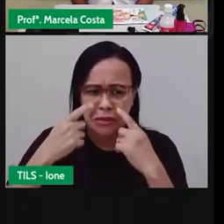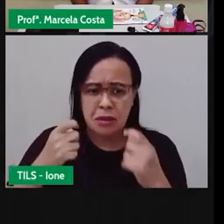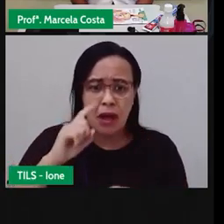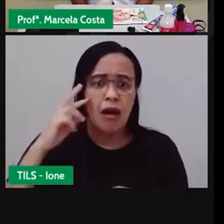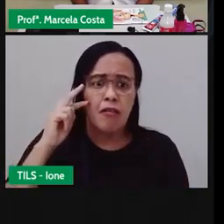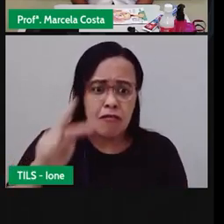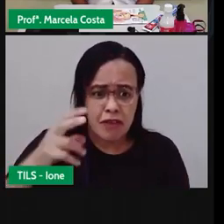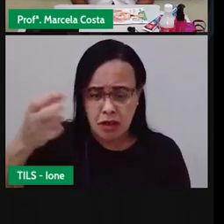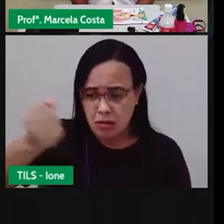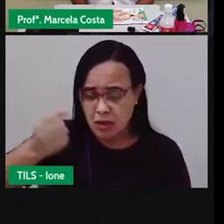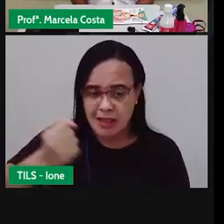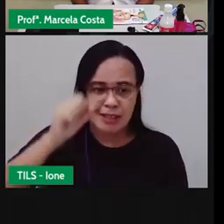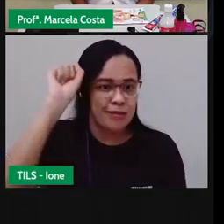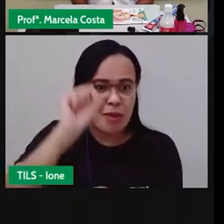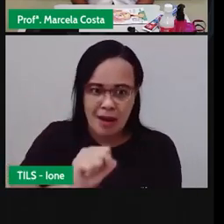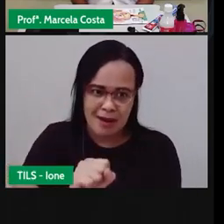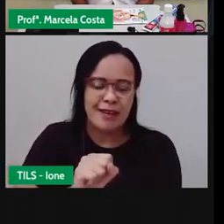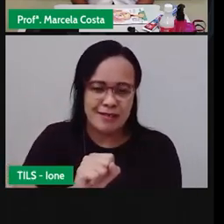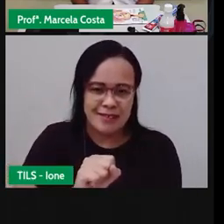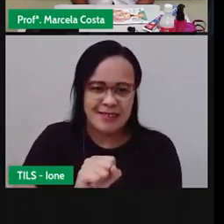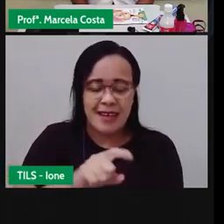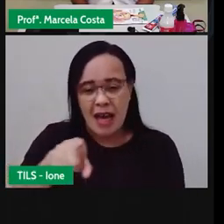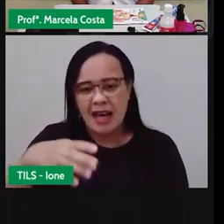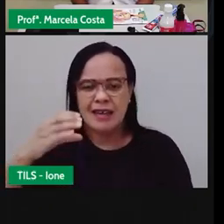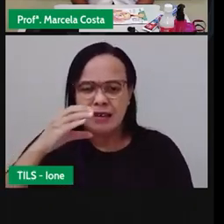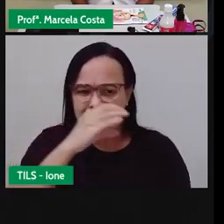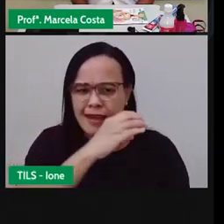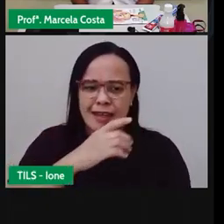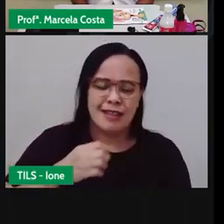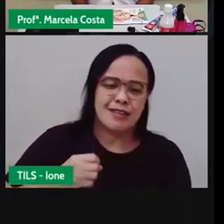frio, morno ou quente, puro ou não.